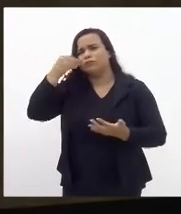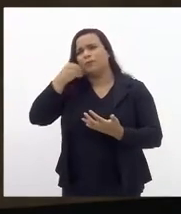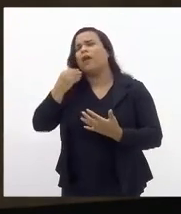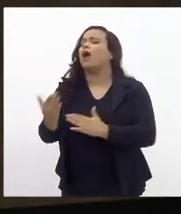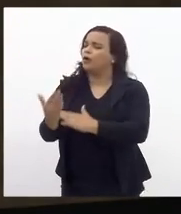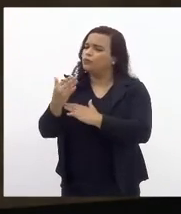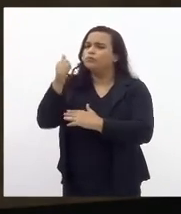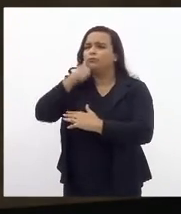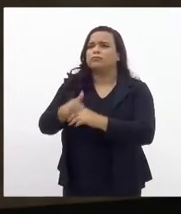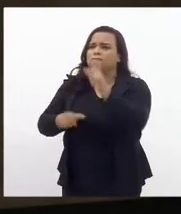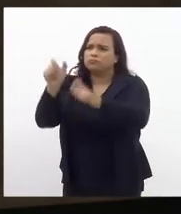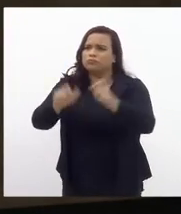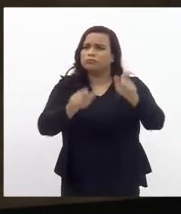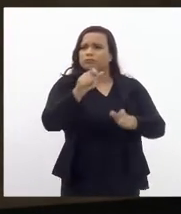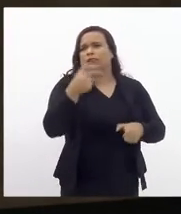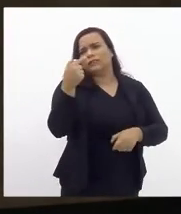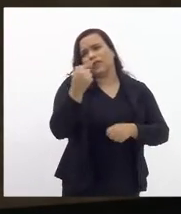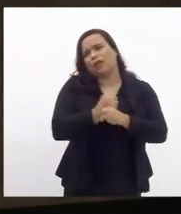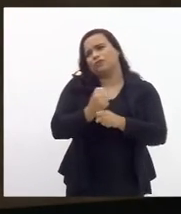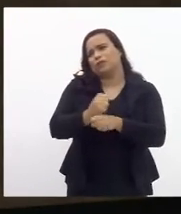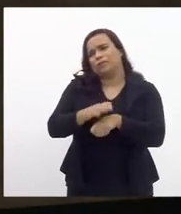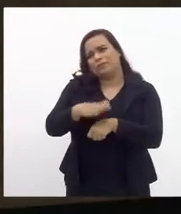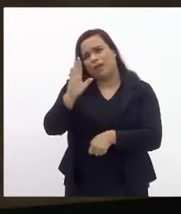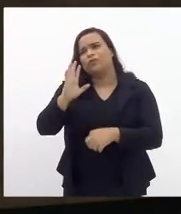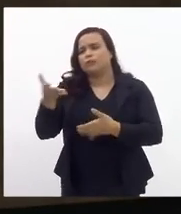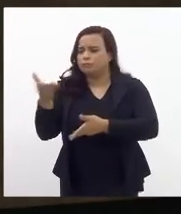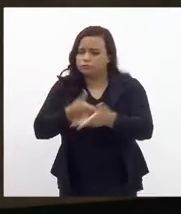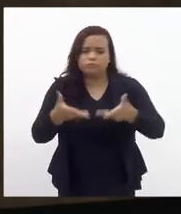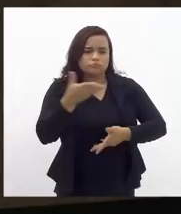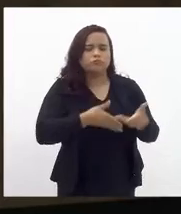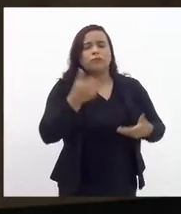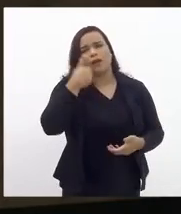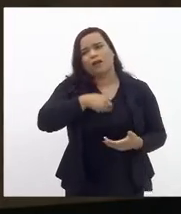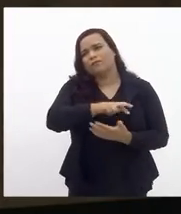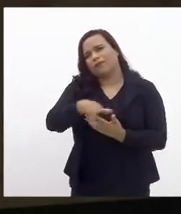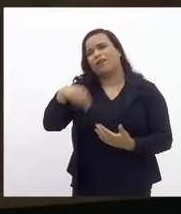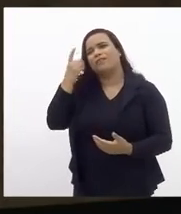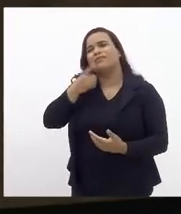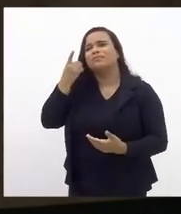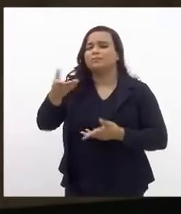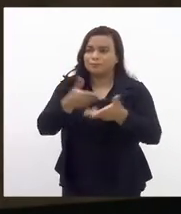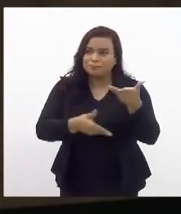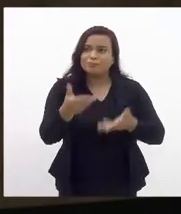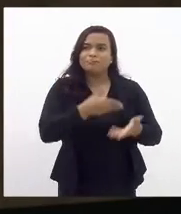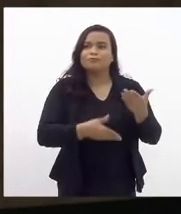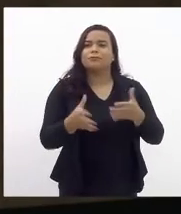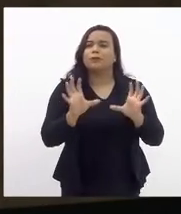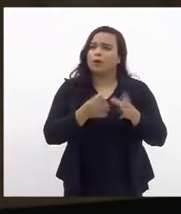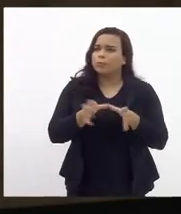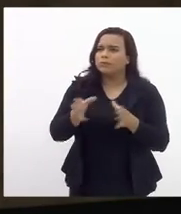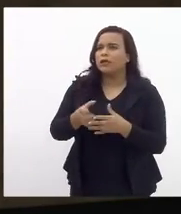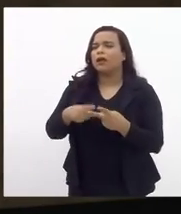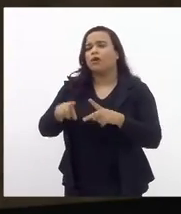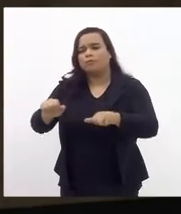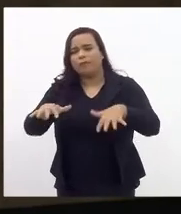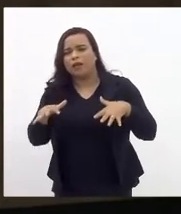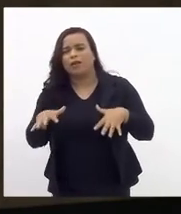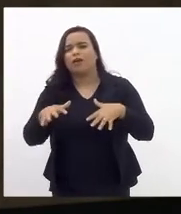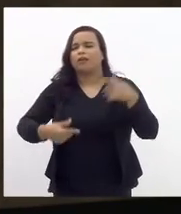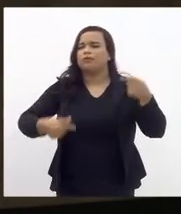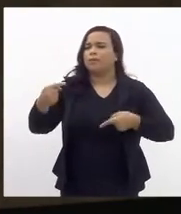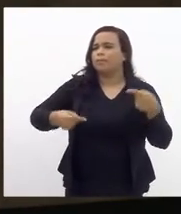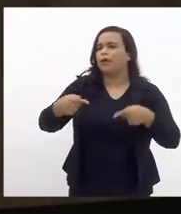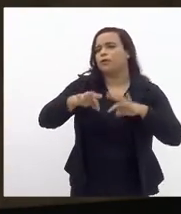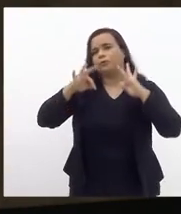ao longo já de mais de 7 anos, a convivência com minhas colegas deputadas nas comissões, no plenário, nos